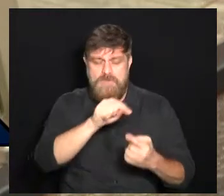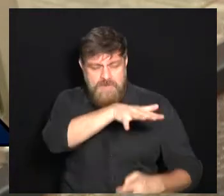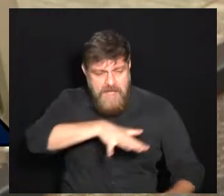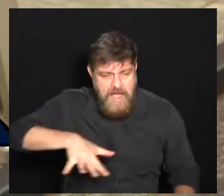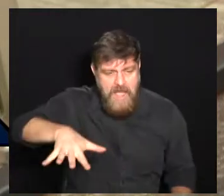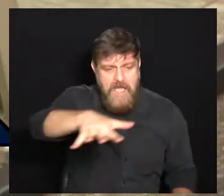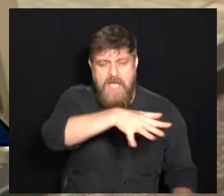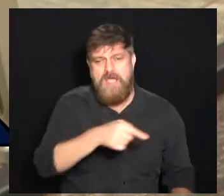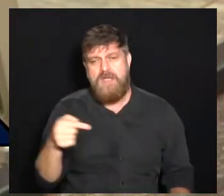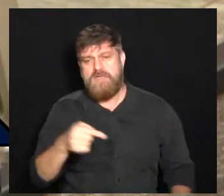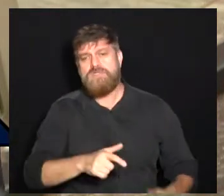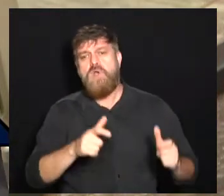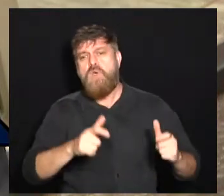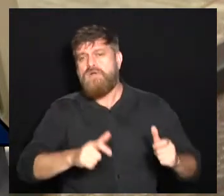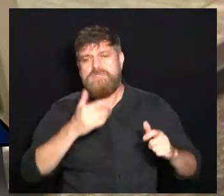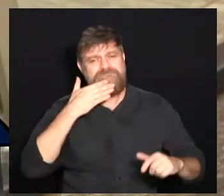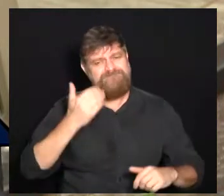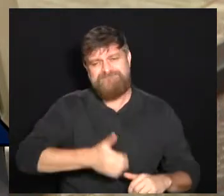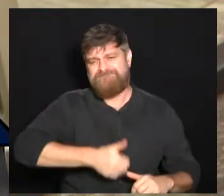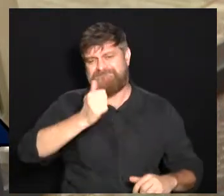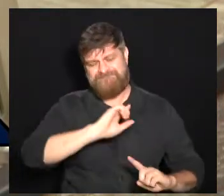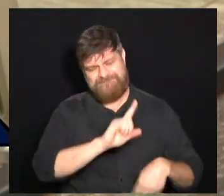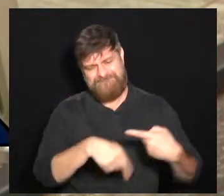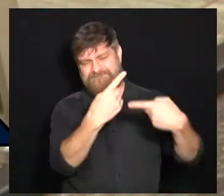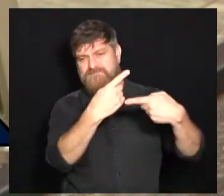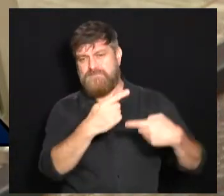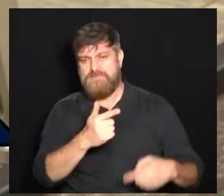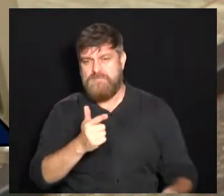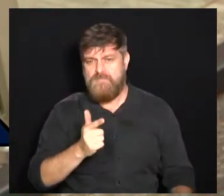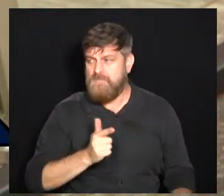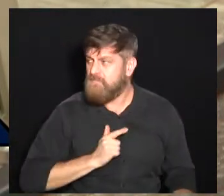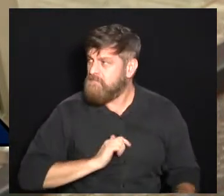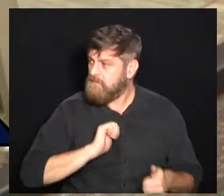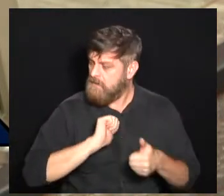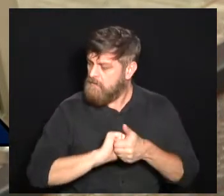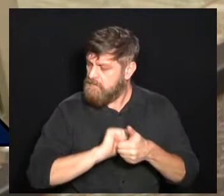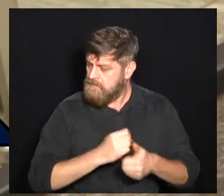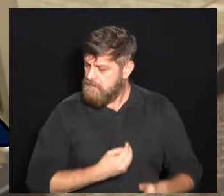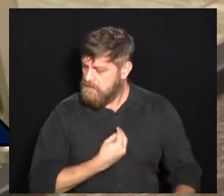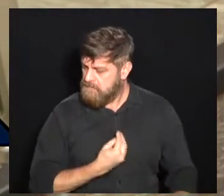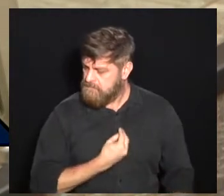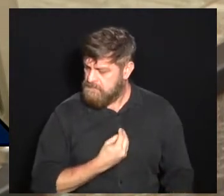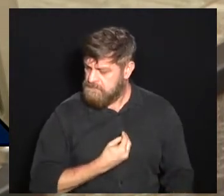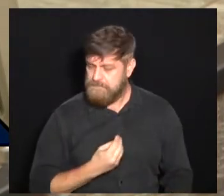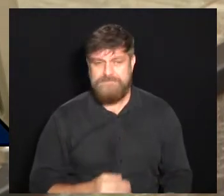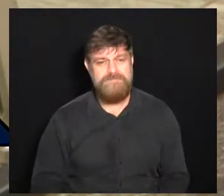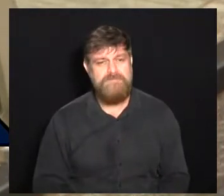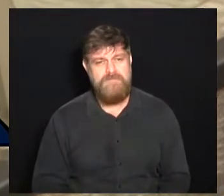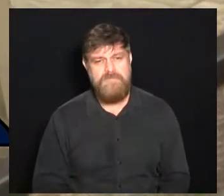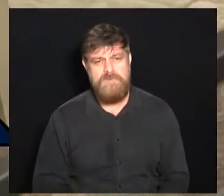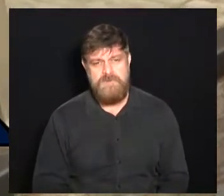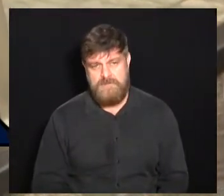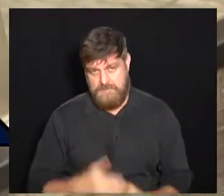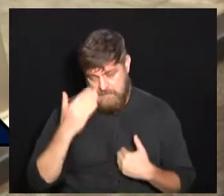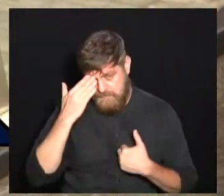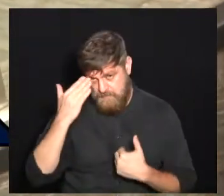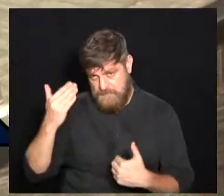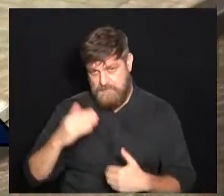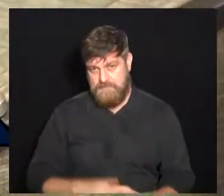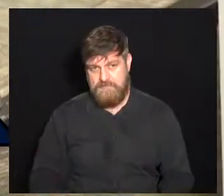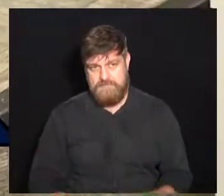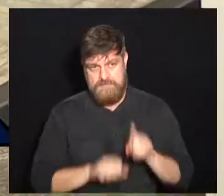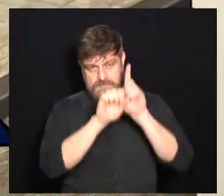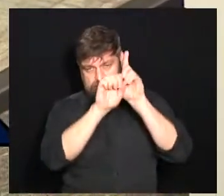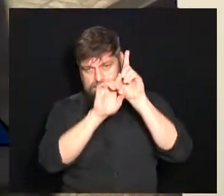seja uma região melhor e com qualidade de vida para a população. Muito obrigado pela entrevista. Obrigado, que Deus